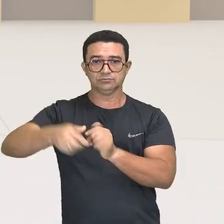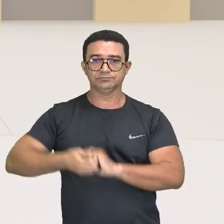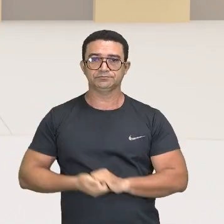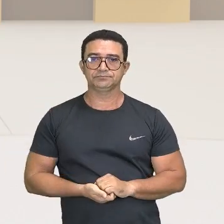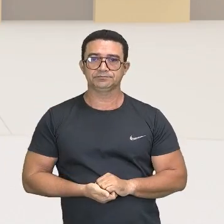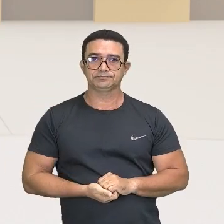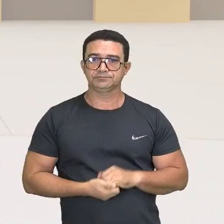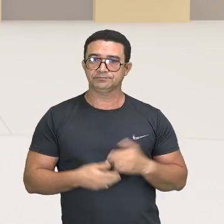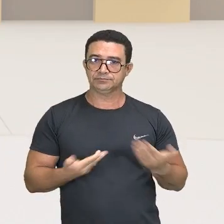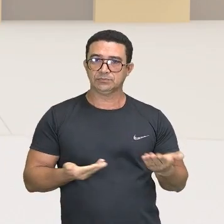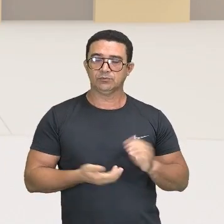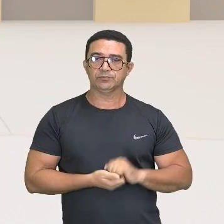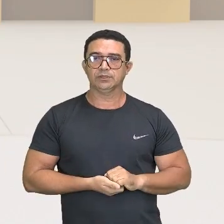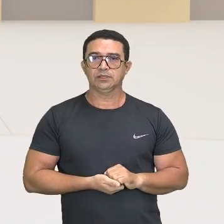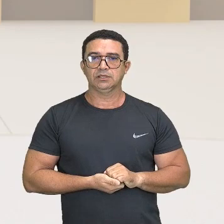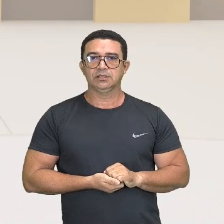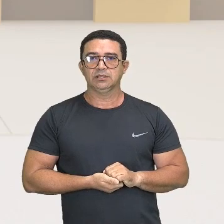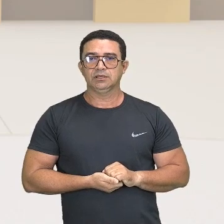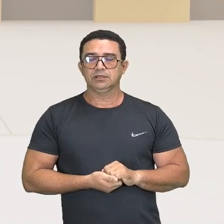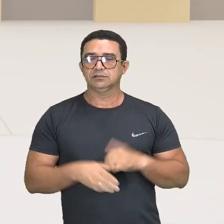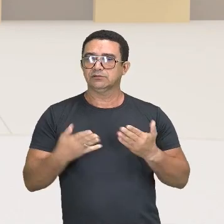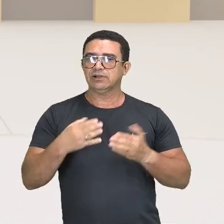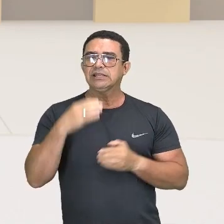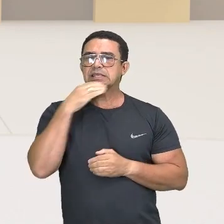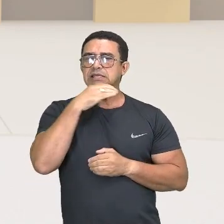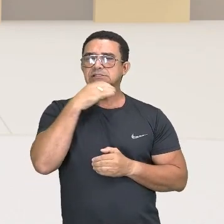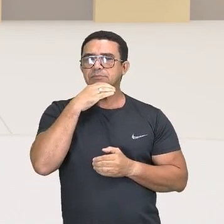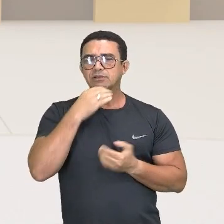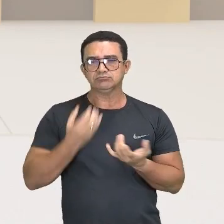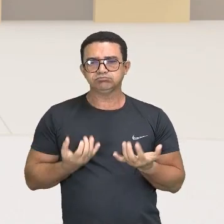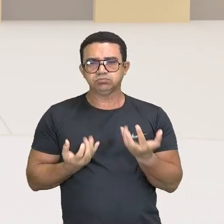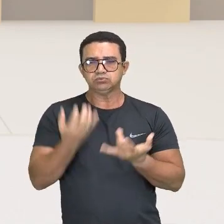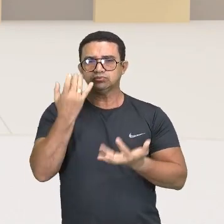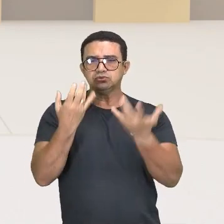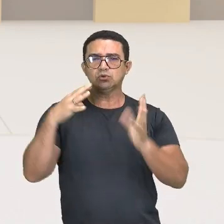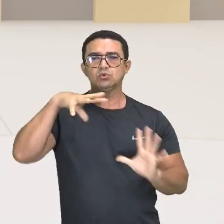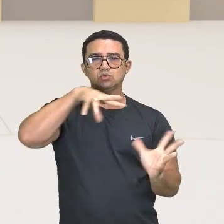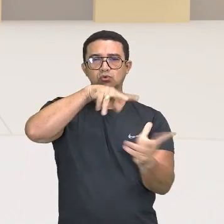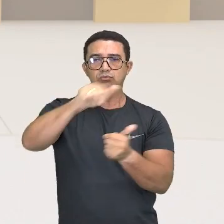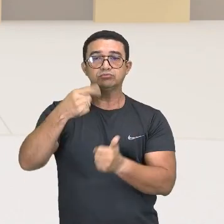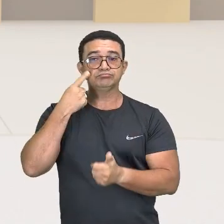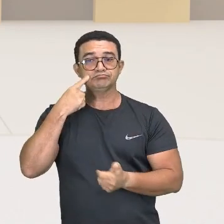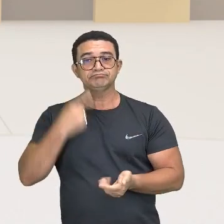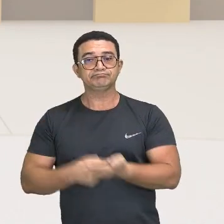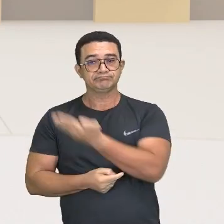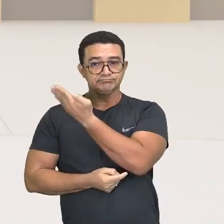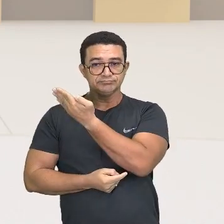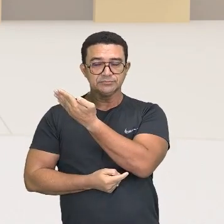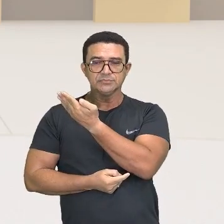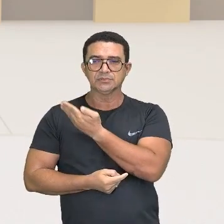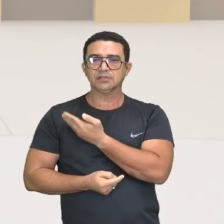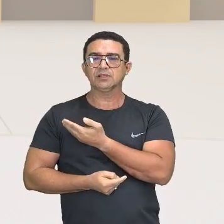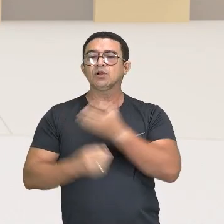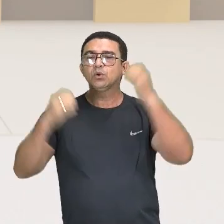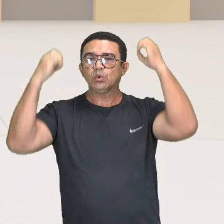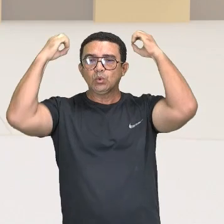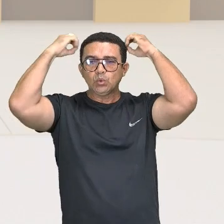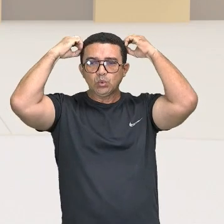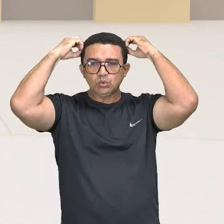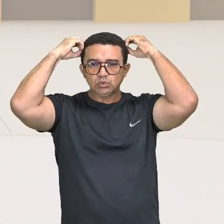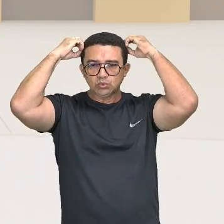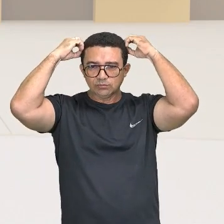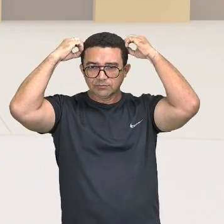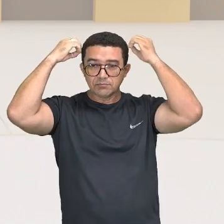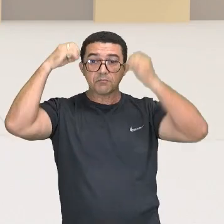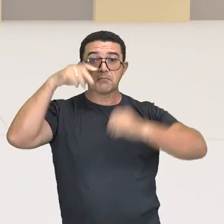mudança climática, quando se fala em aquecimento global, que é essa imagem aí do urso polar, como vocês estão observando, né, nesse bloco de